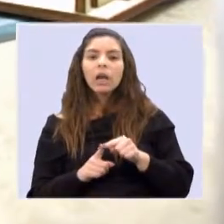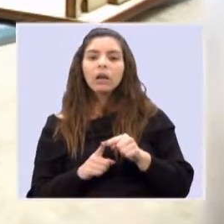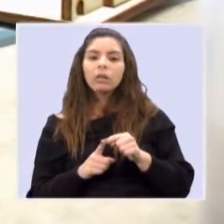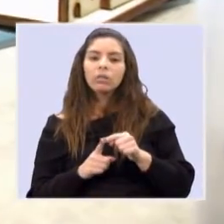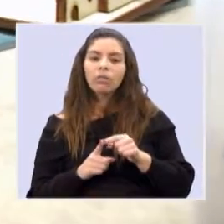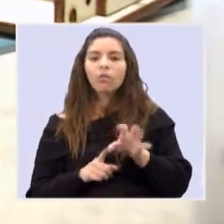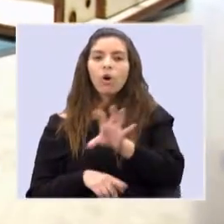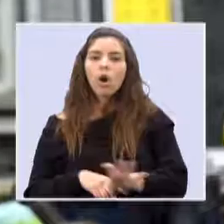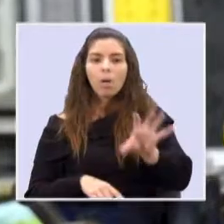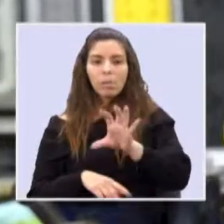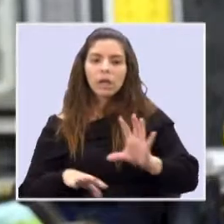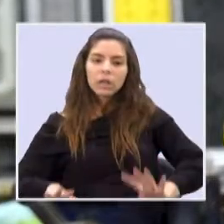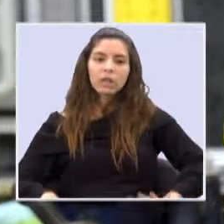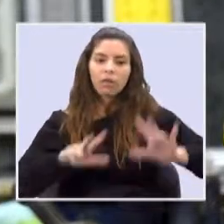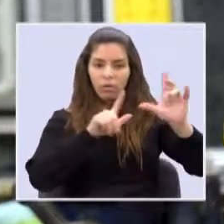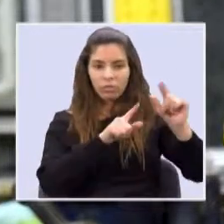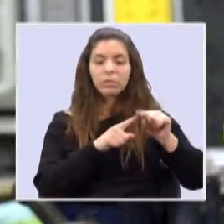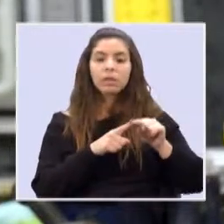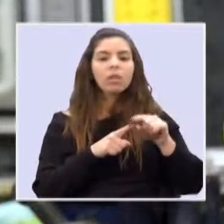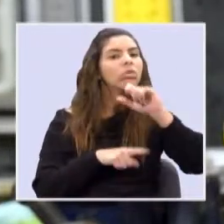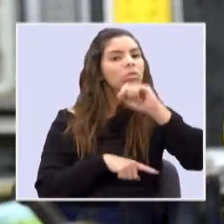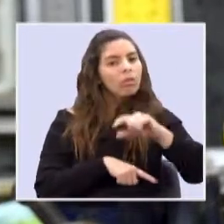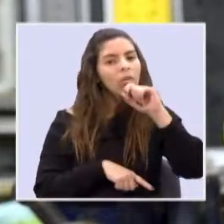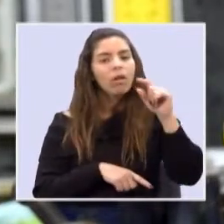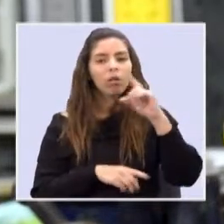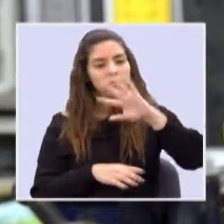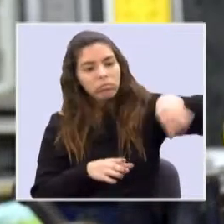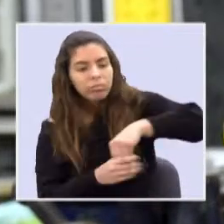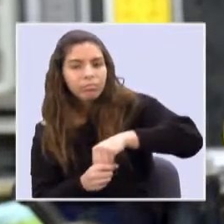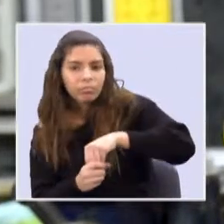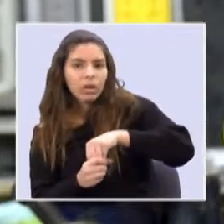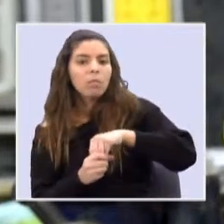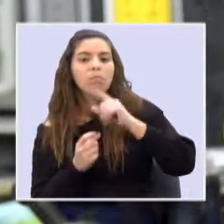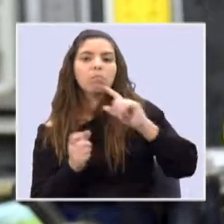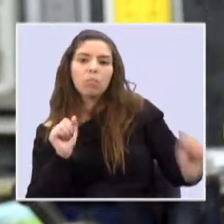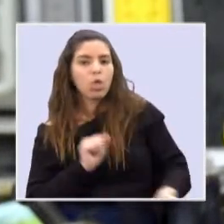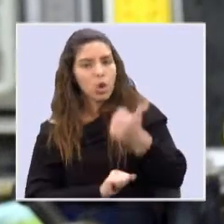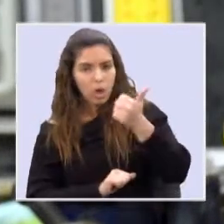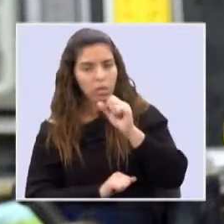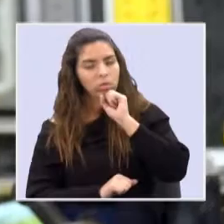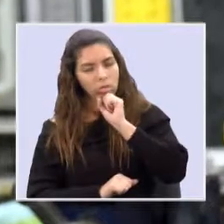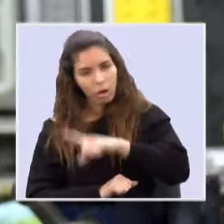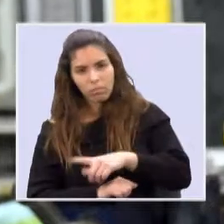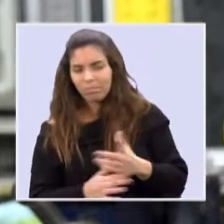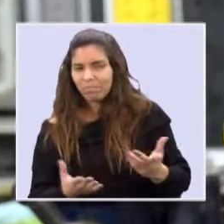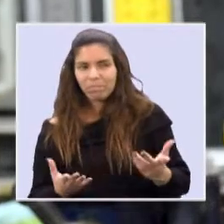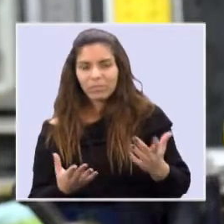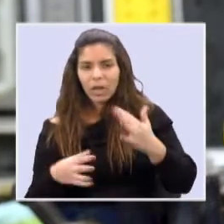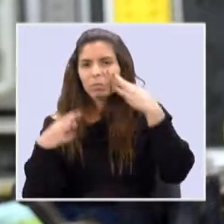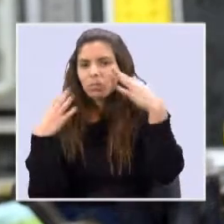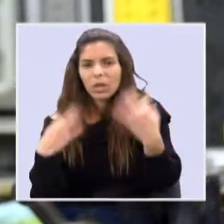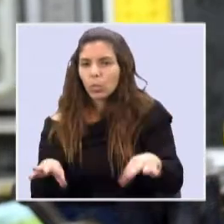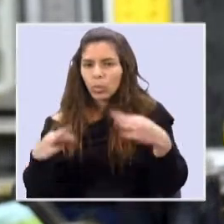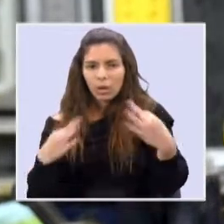trabalho de desenvolvimento, de forma a que os outros os possam reutilizar, incorporar na sua prática e melhorar,